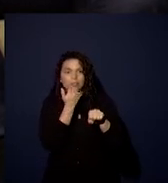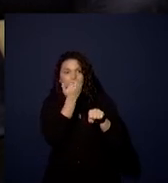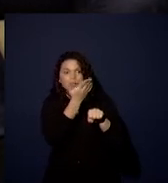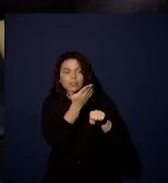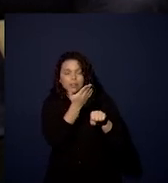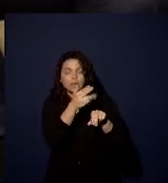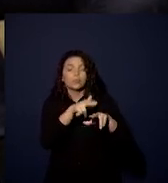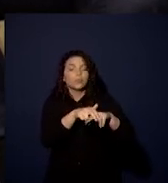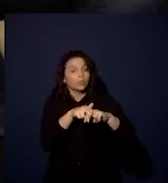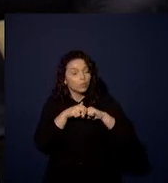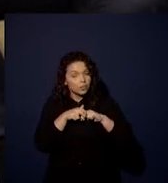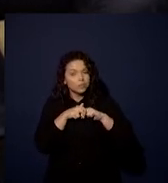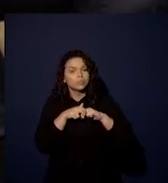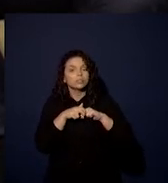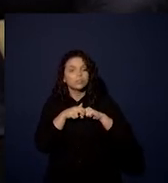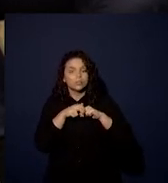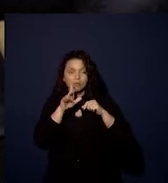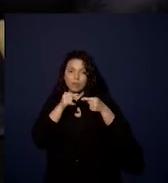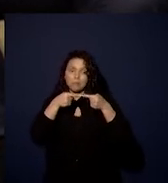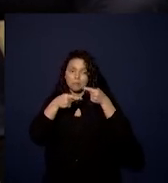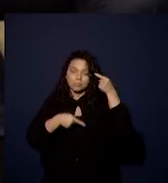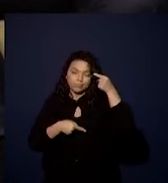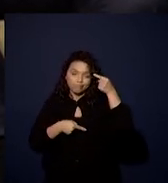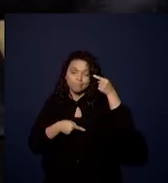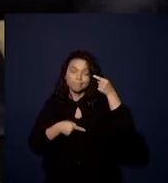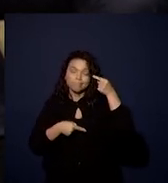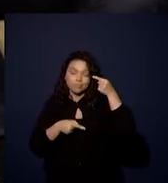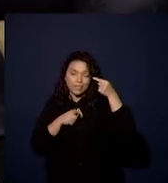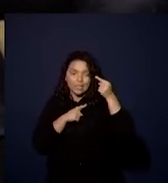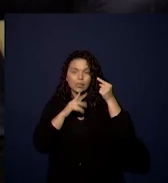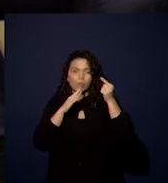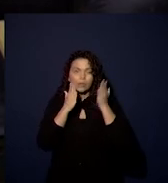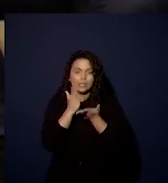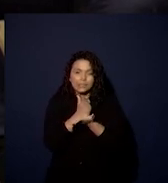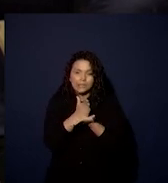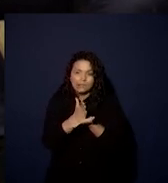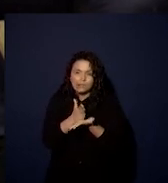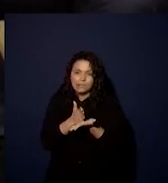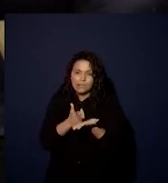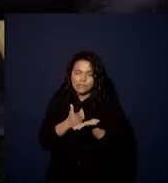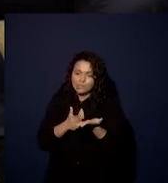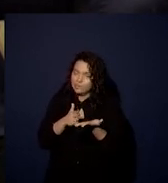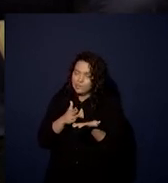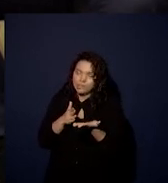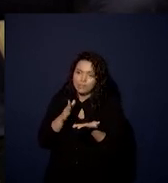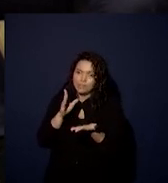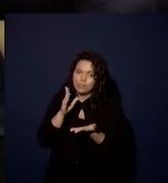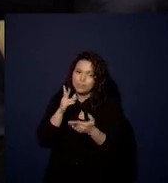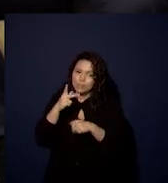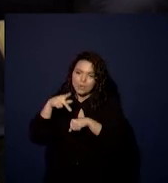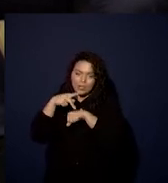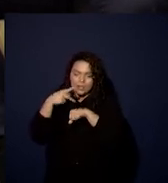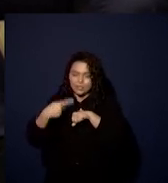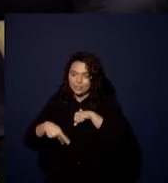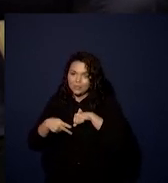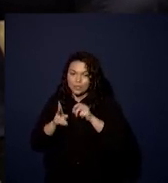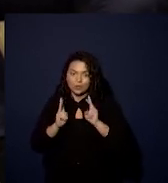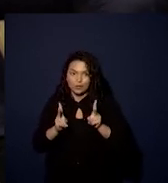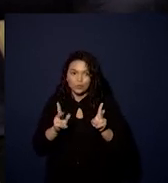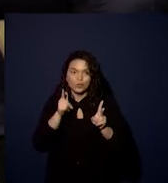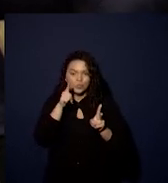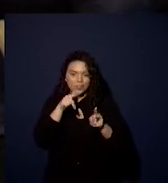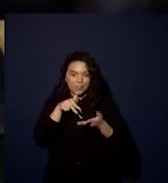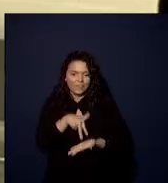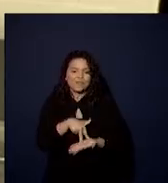importante você vai ter estruturas e rupturas no fornecimento em vários lugares do país é muito difícil você